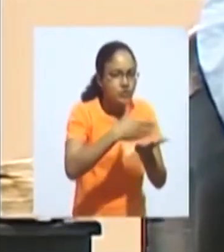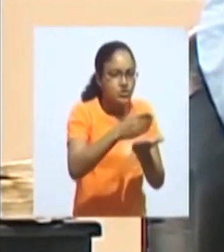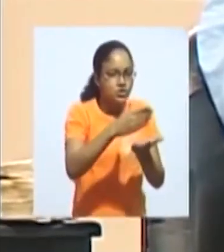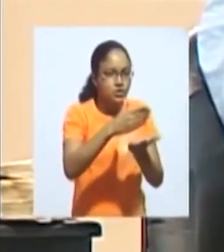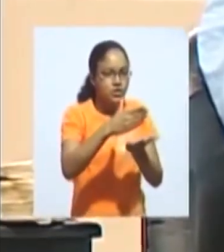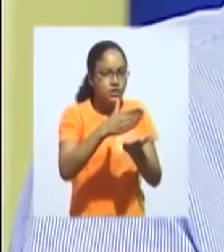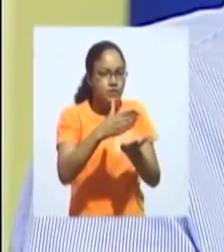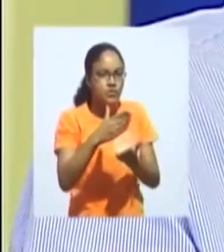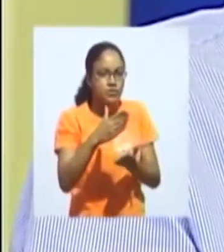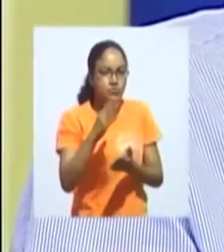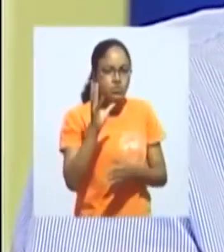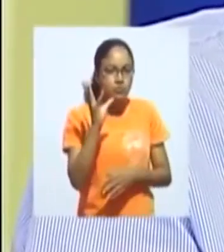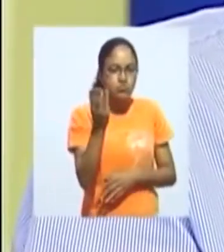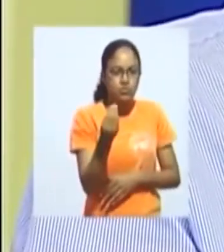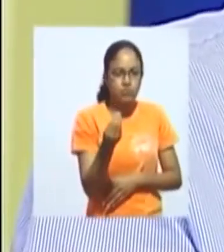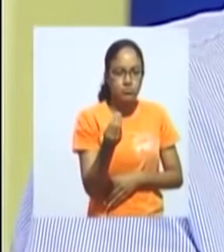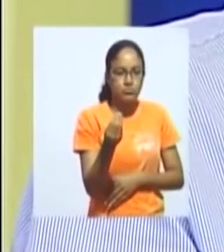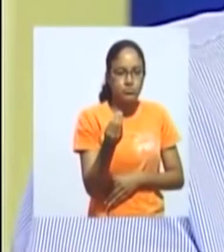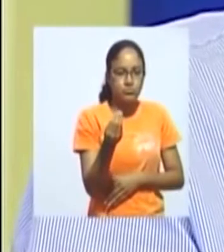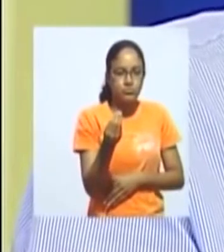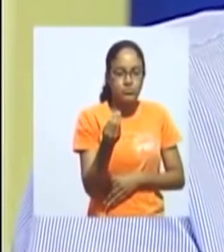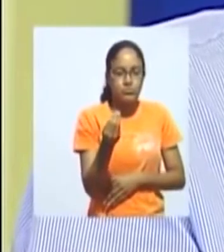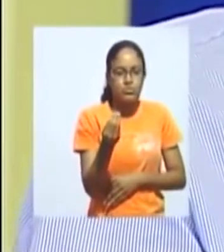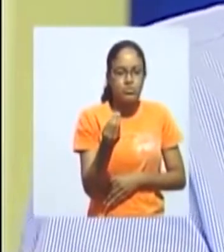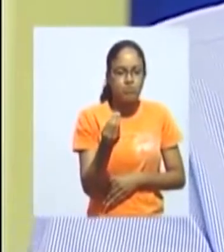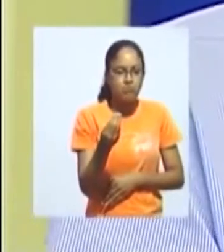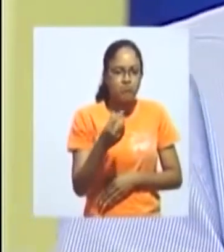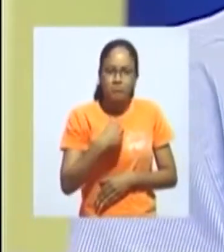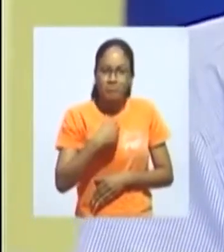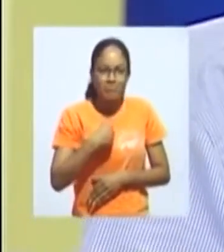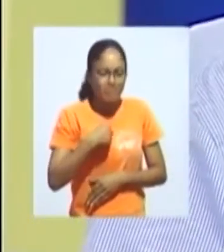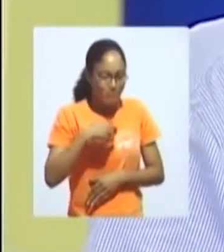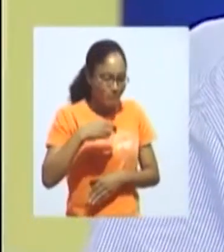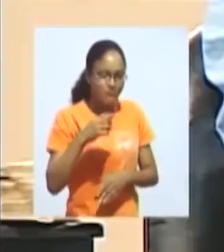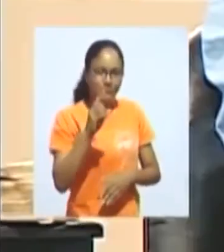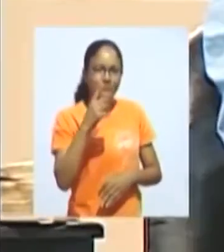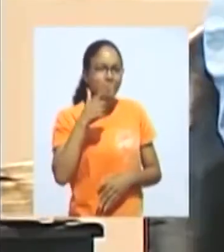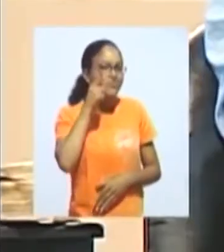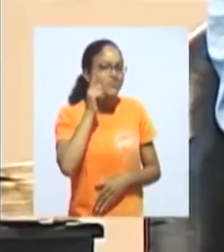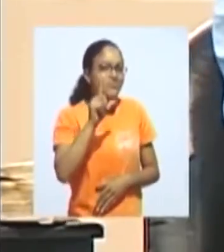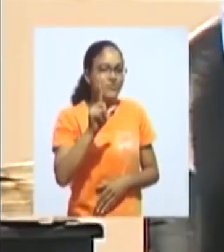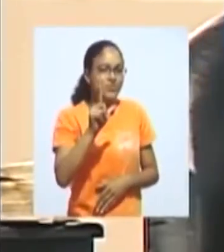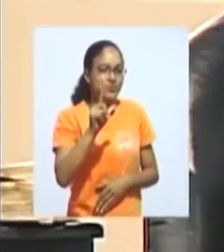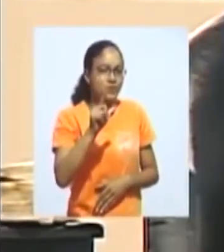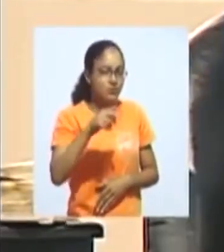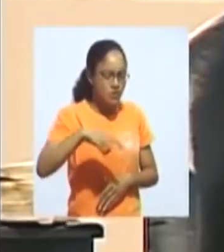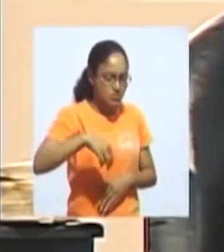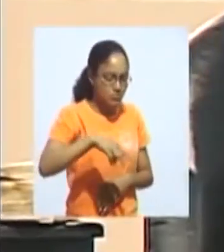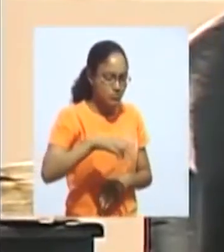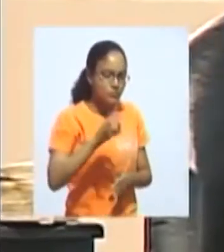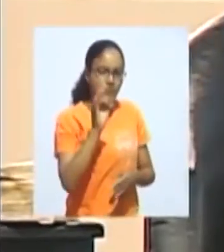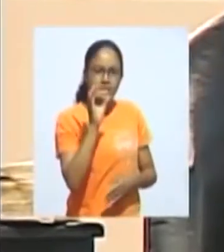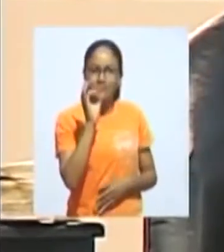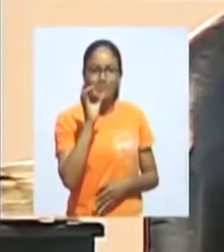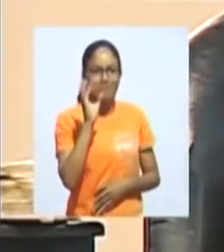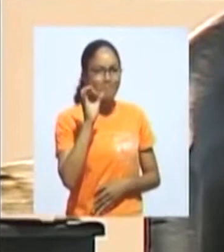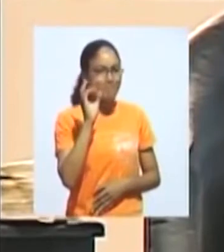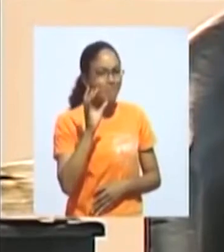Eu não consigo mais andar sozinho. Estava numa época como agora que não ando